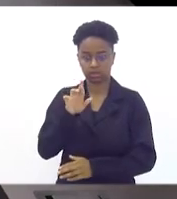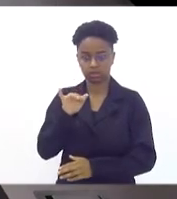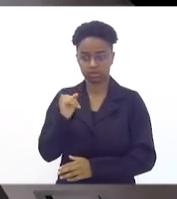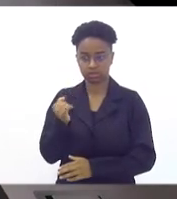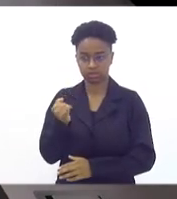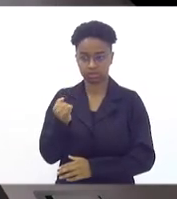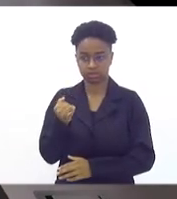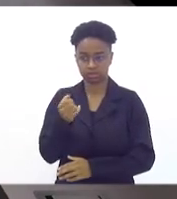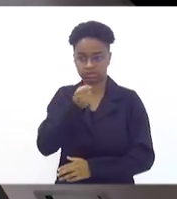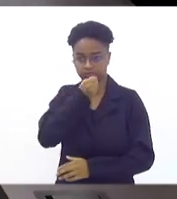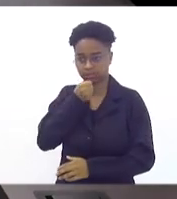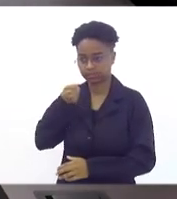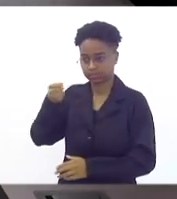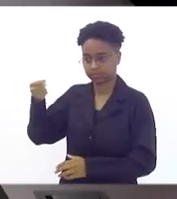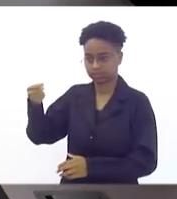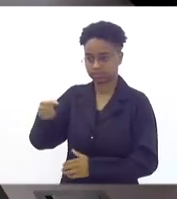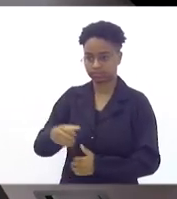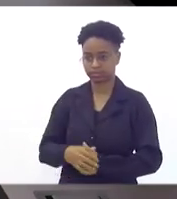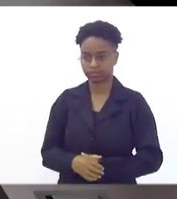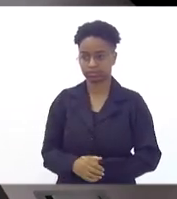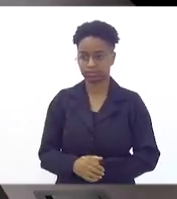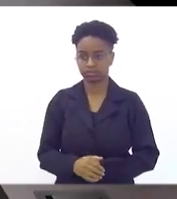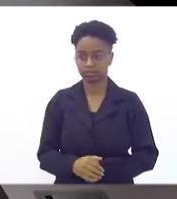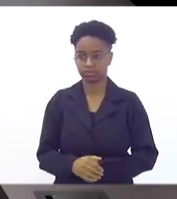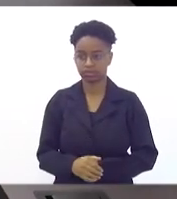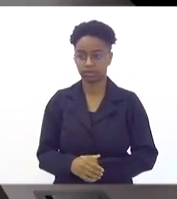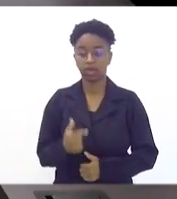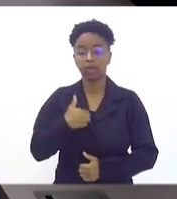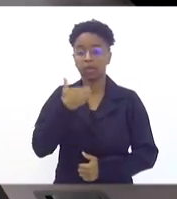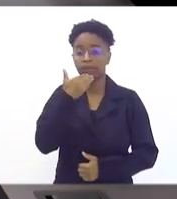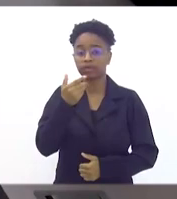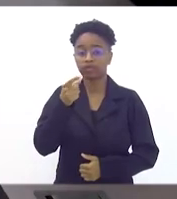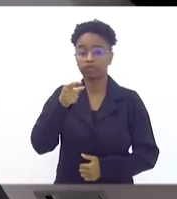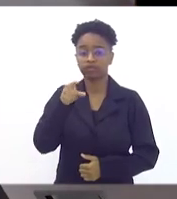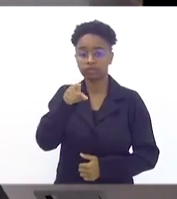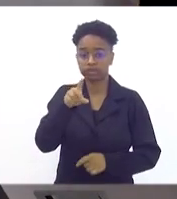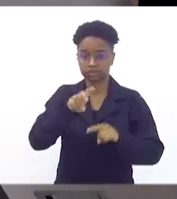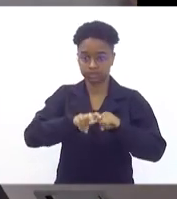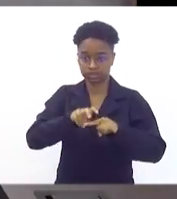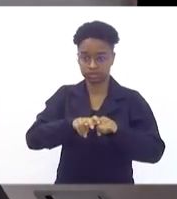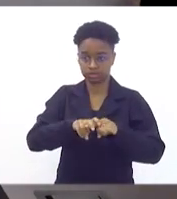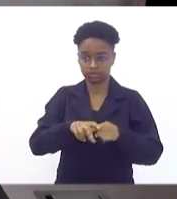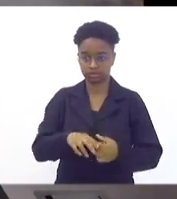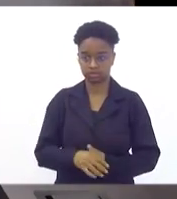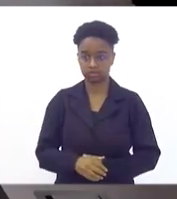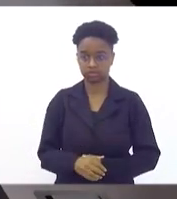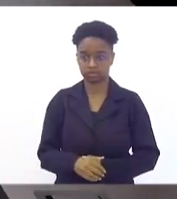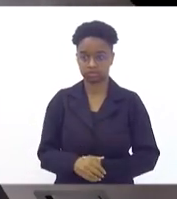passar o microfone para pedir que o senhor tome assento torrar